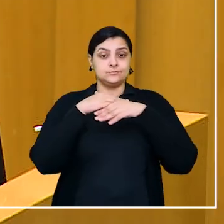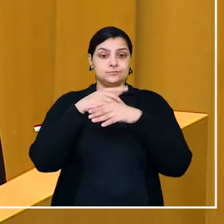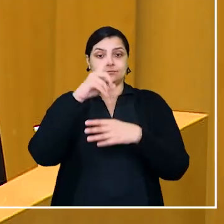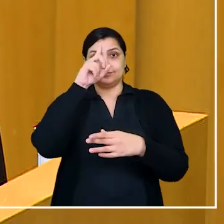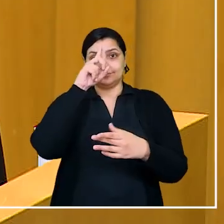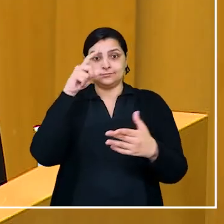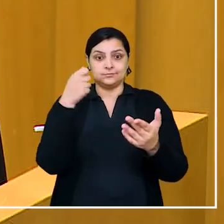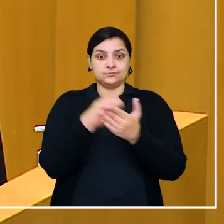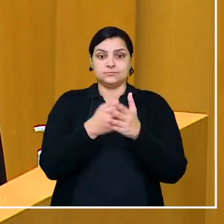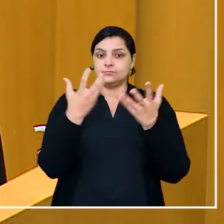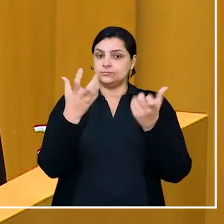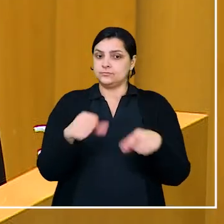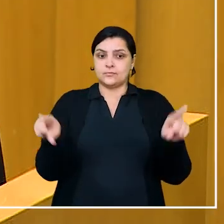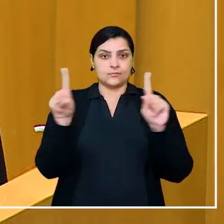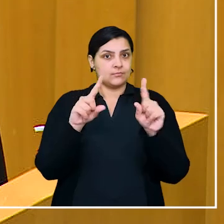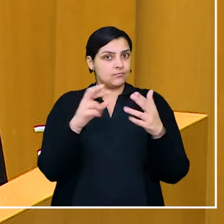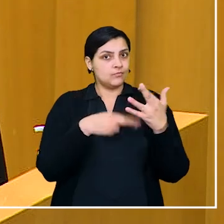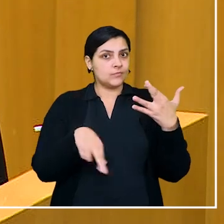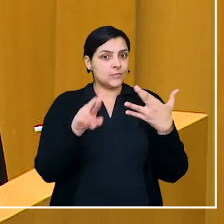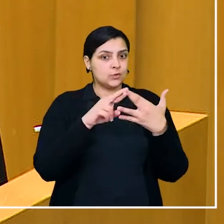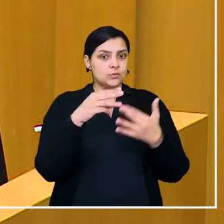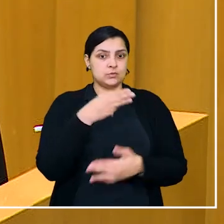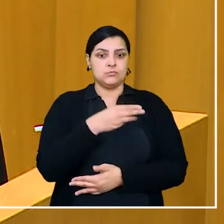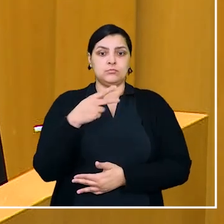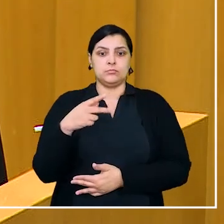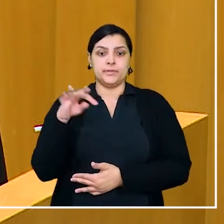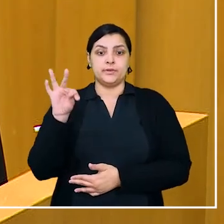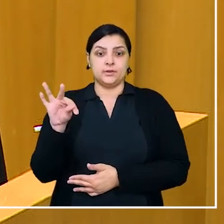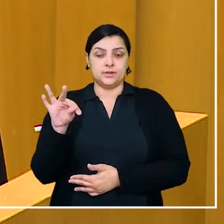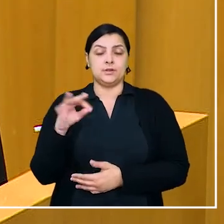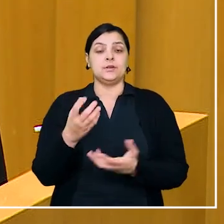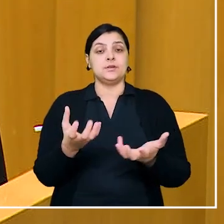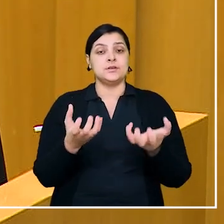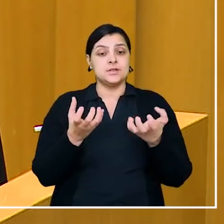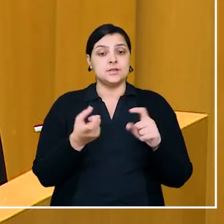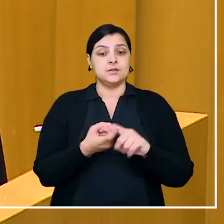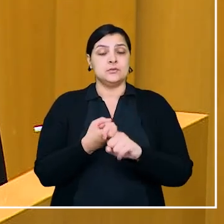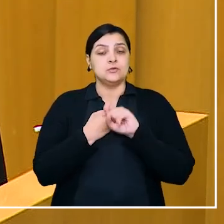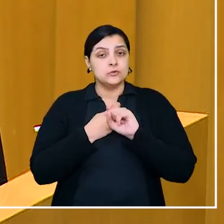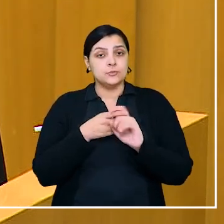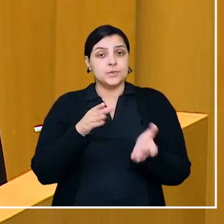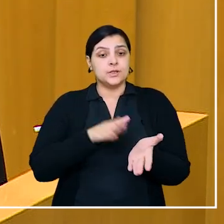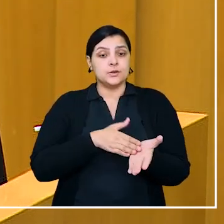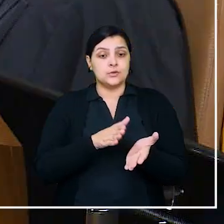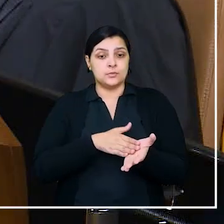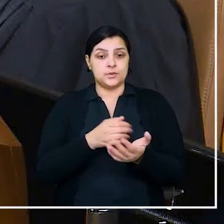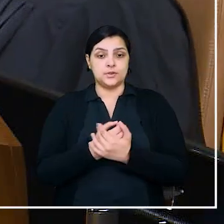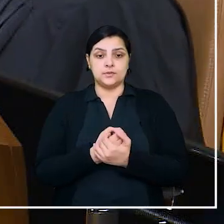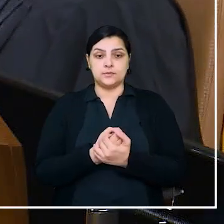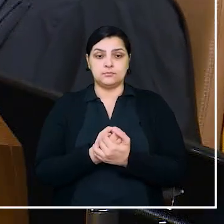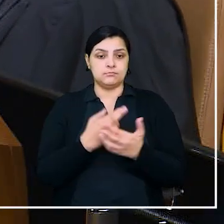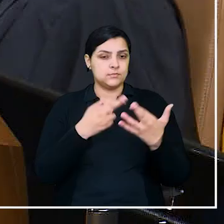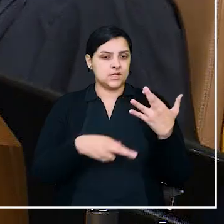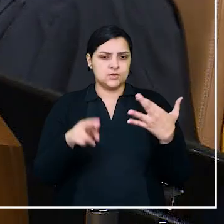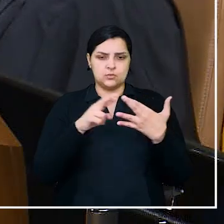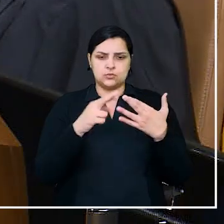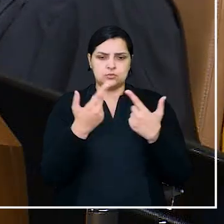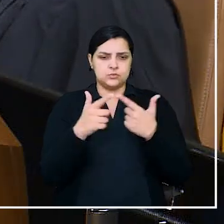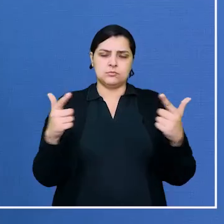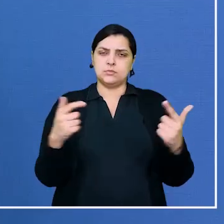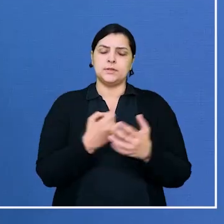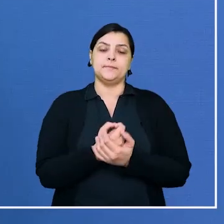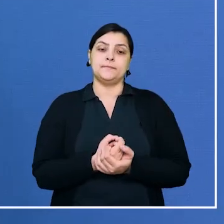unanimidade, decidiram rejeitar o recurso do MPT, que pretendia suspender a cobrança. Não cabe mais